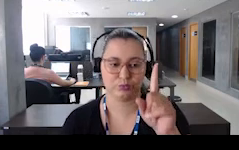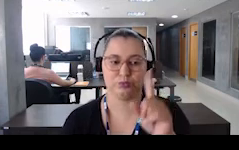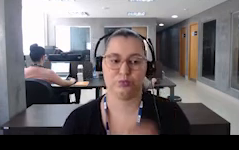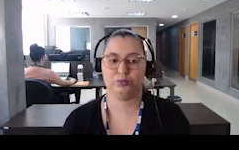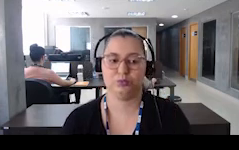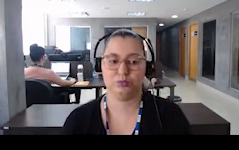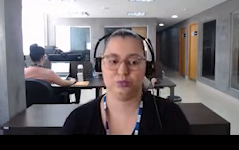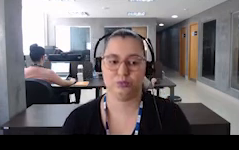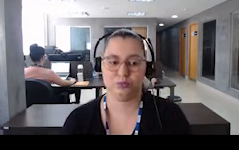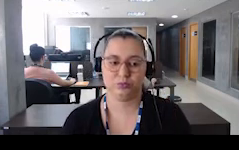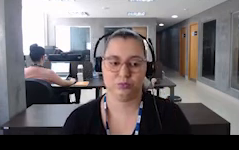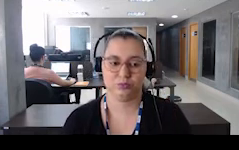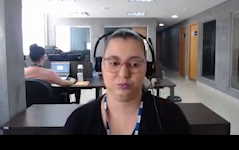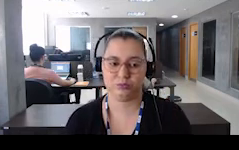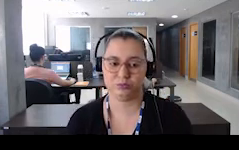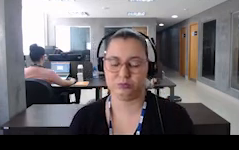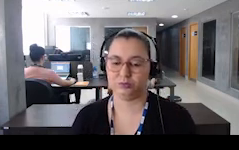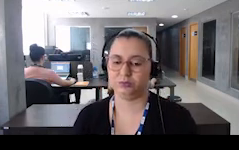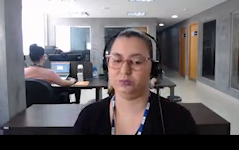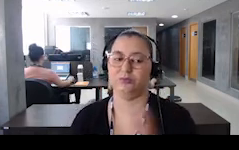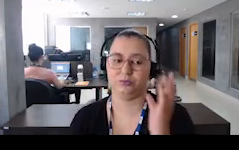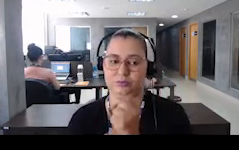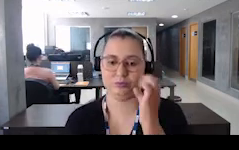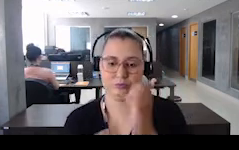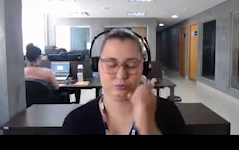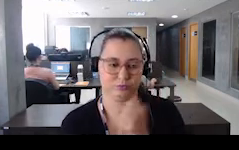pela tensão da rede. Então, I1 é igual a